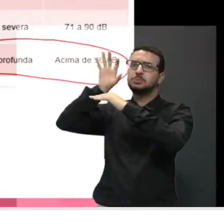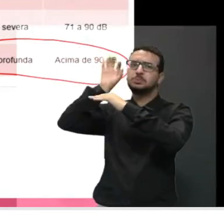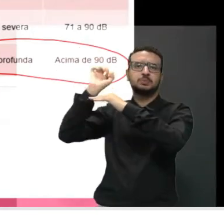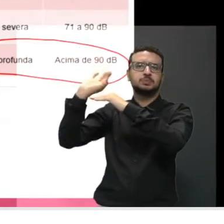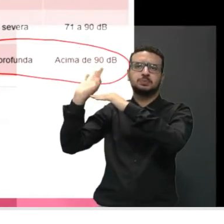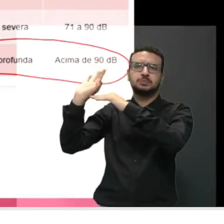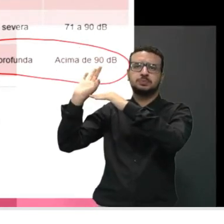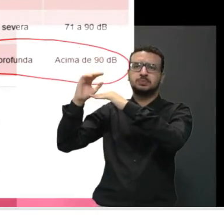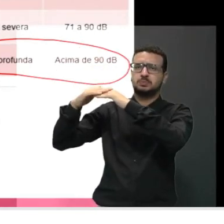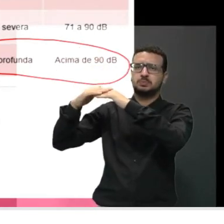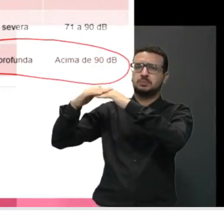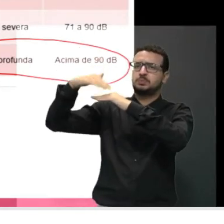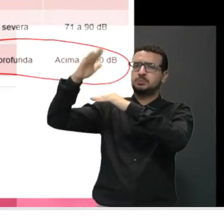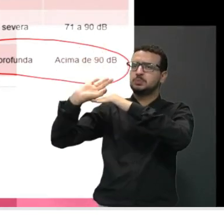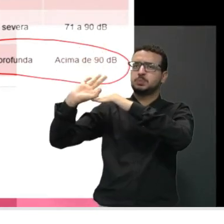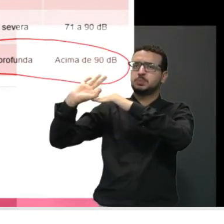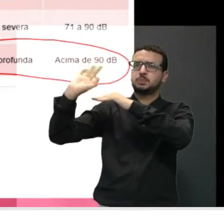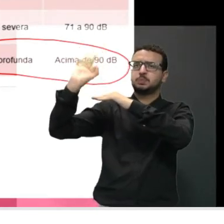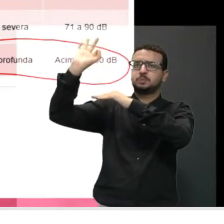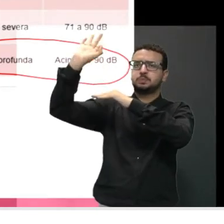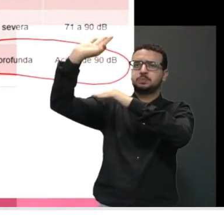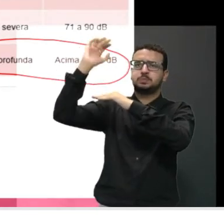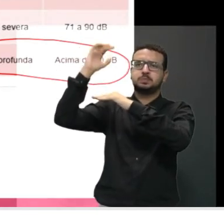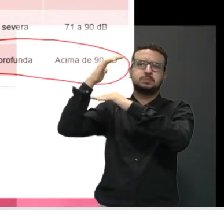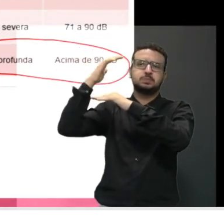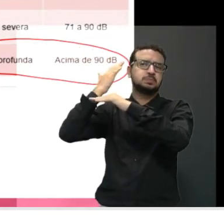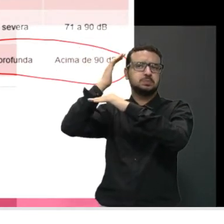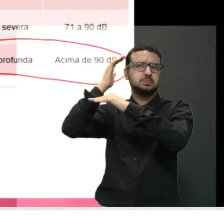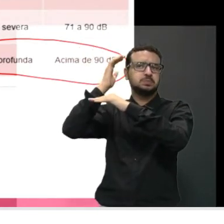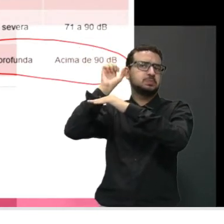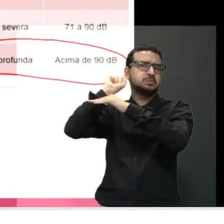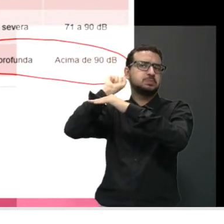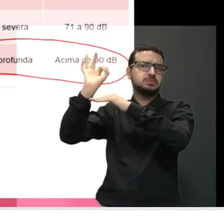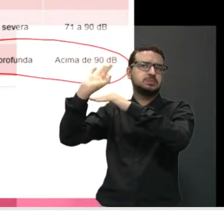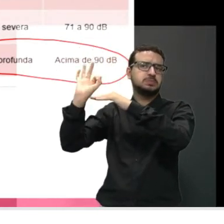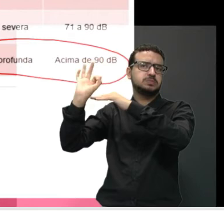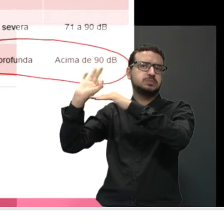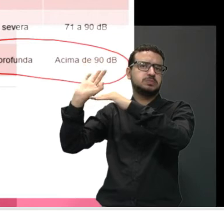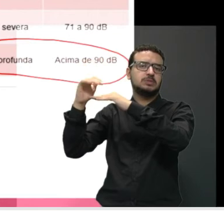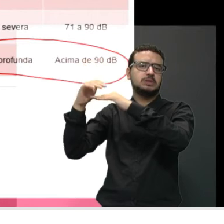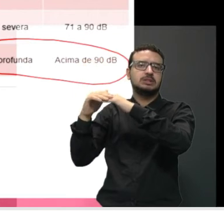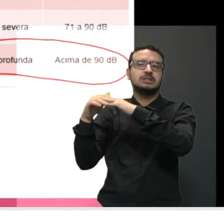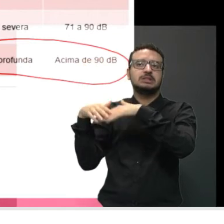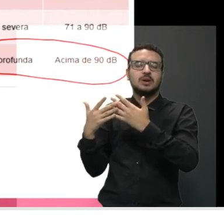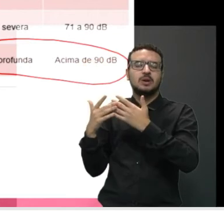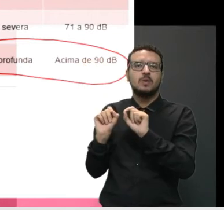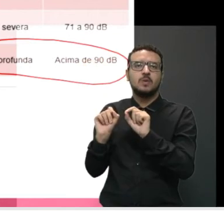baixo, ele consegue ouvir ainda. Então, o que é que João Pedro consegue ouvir? O aparelho de